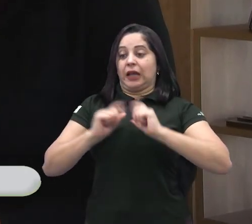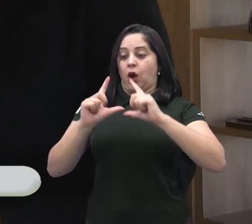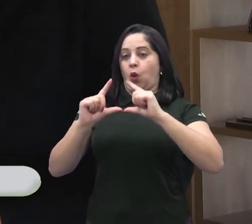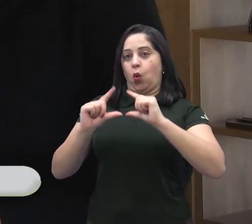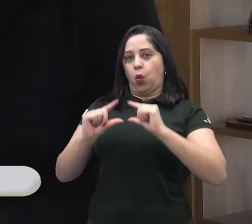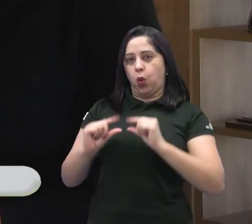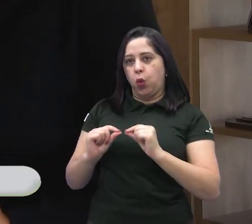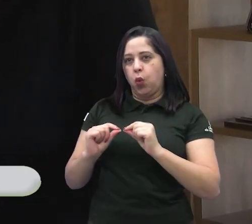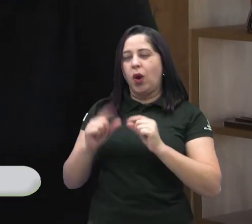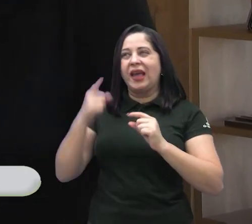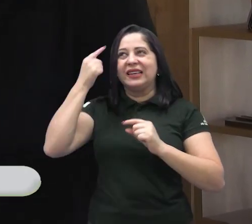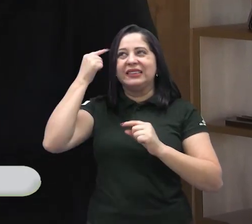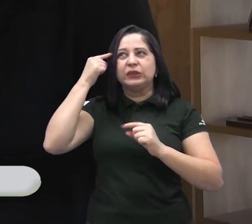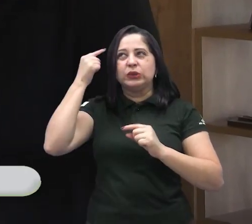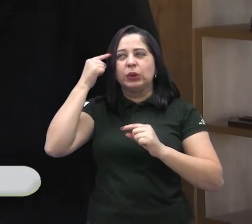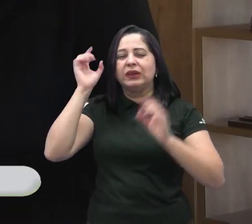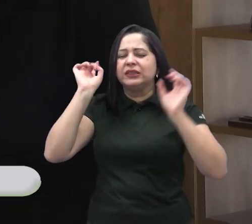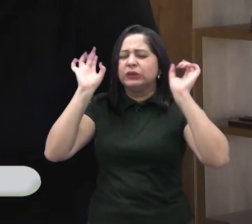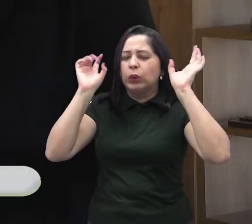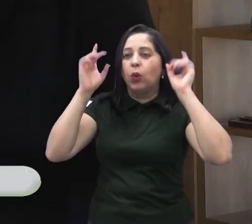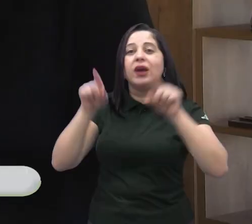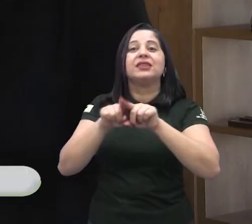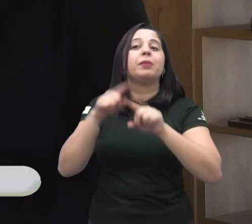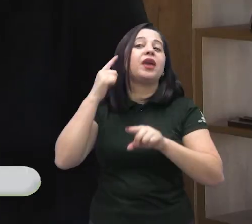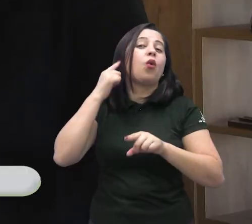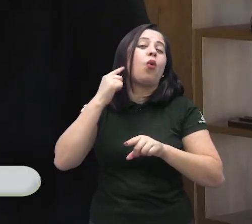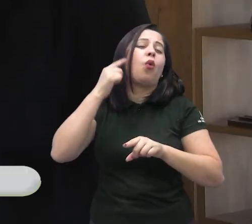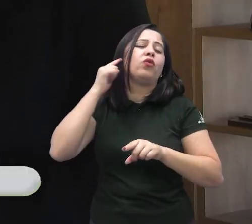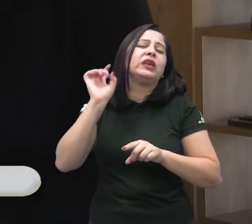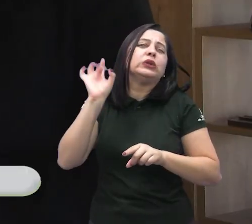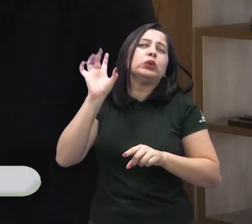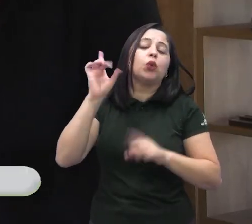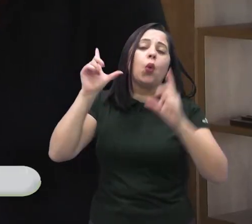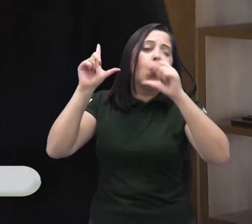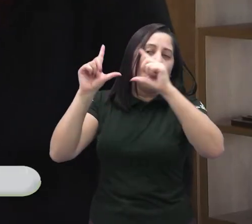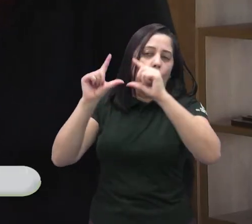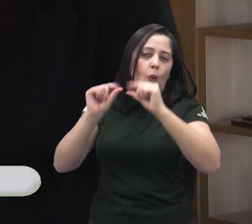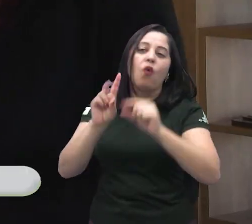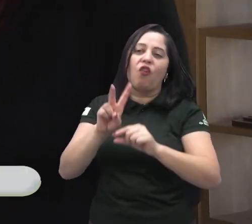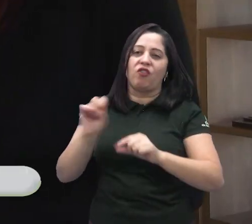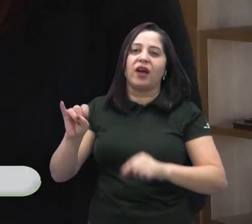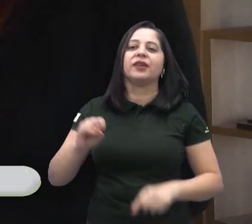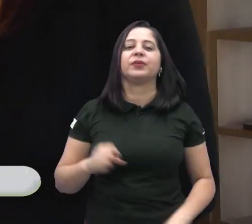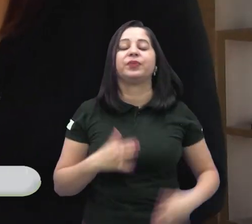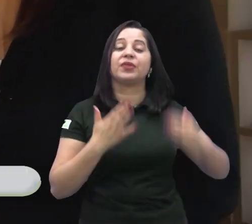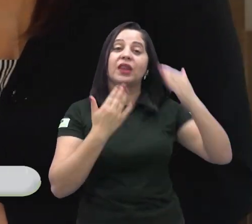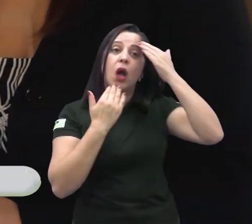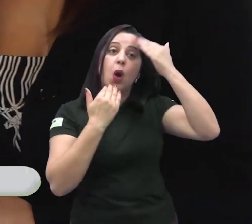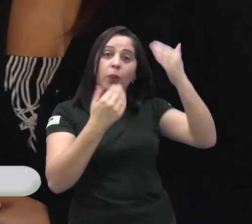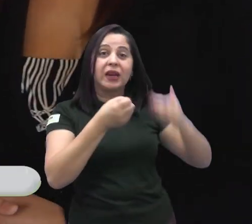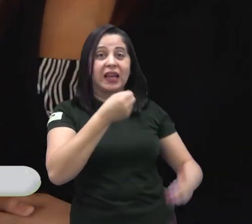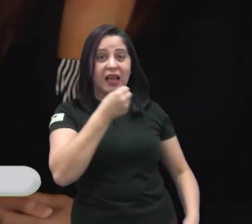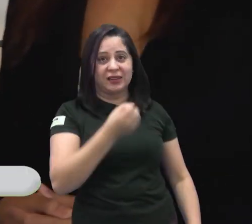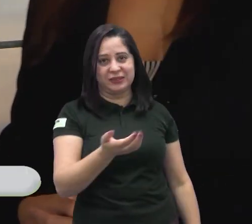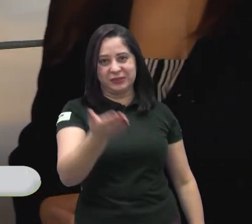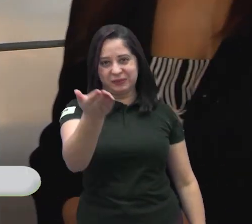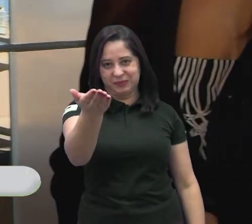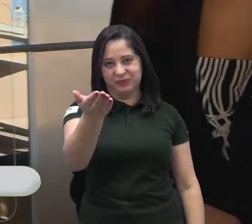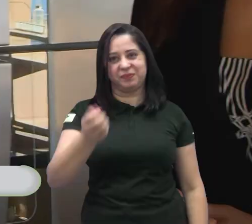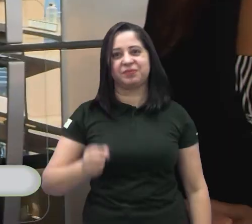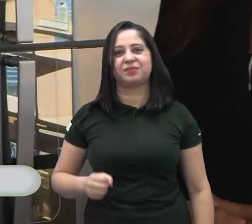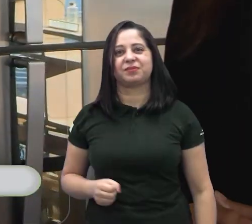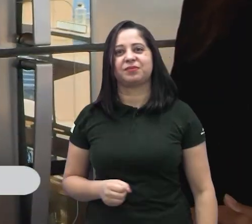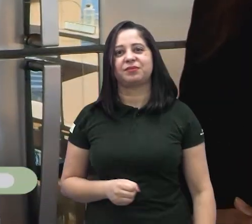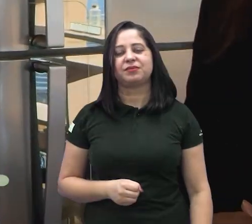de mal-estar, de dor de cabeça, dor de ouvido. Maravilha, Fernanda, muito obrigada, viu, por receber a gente